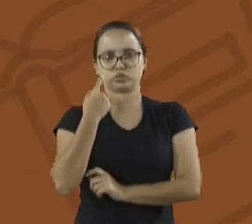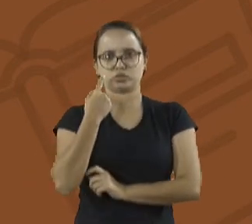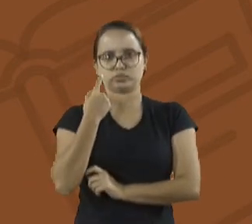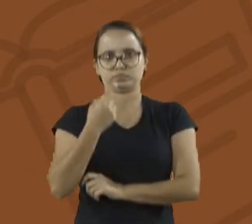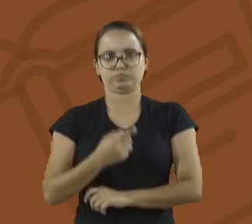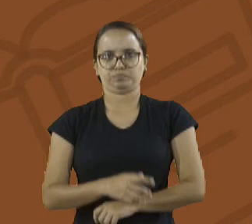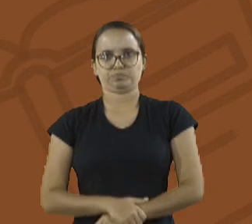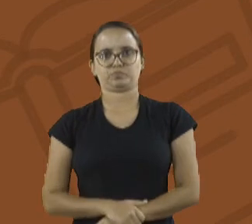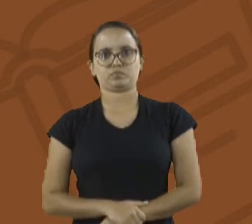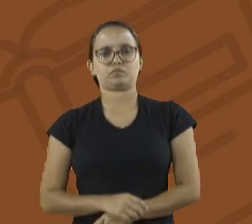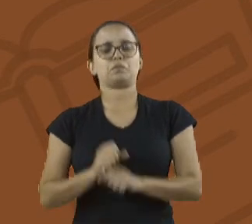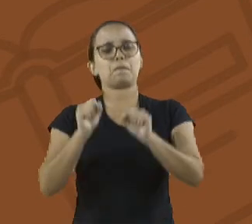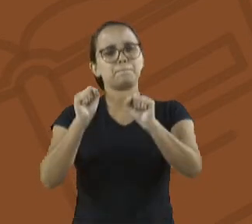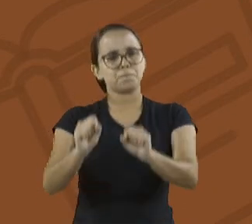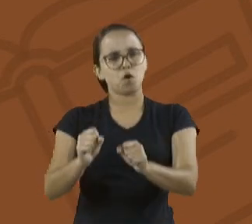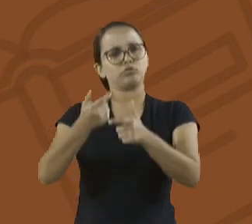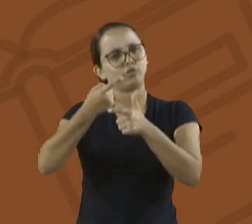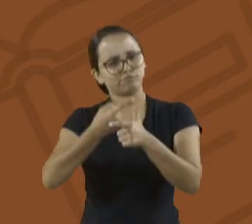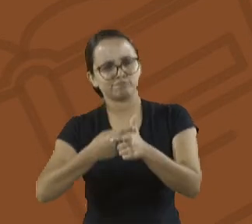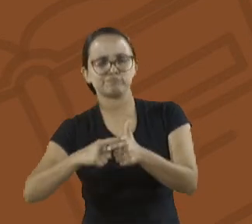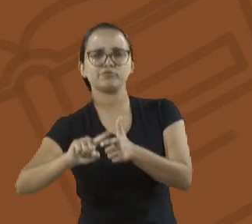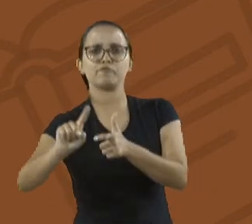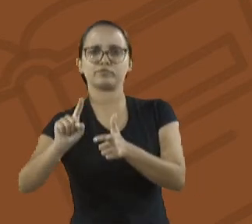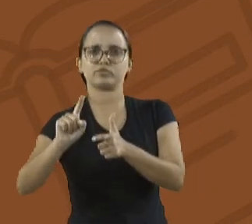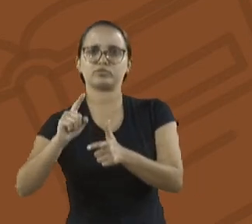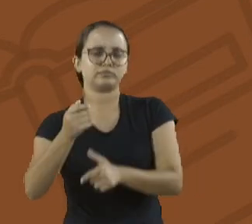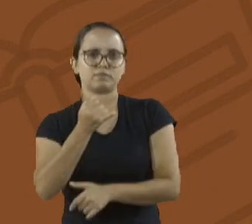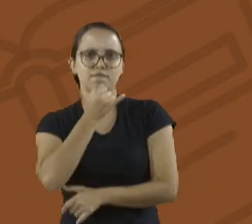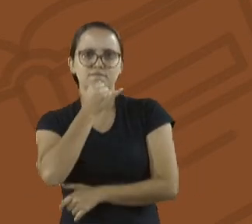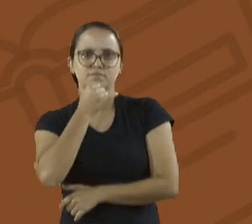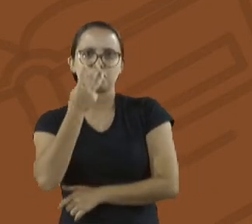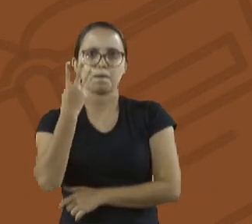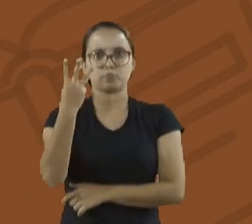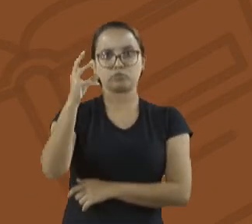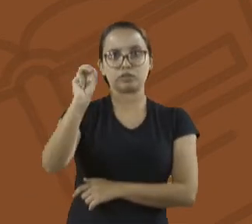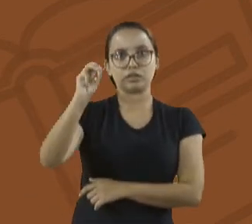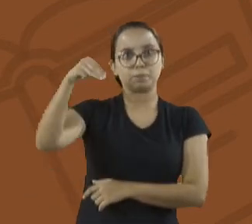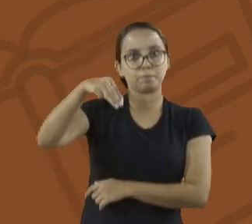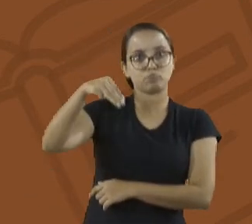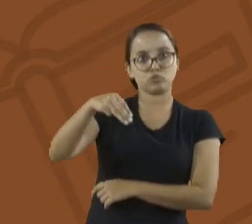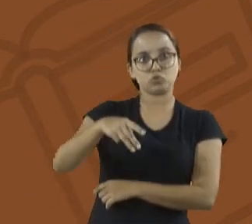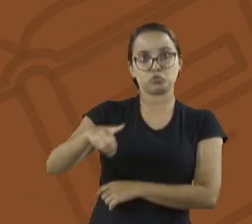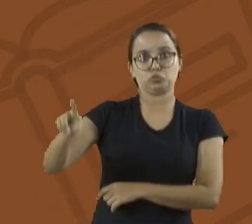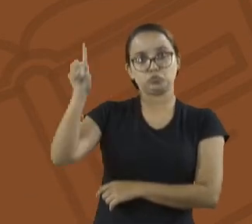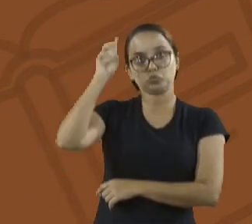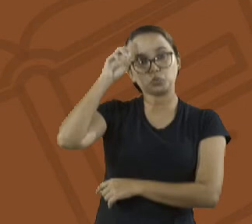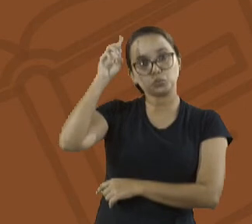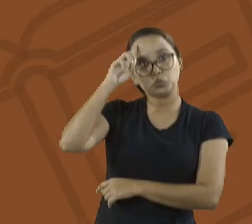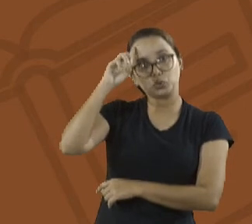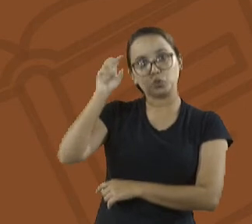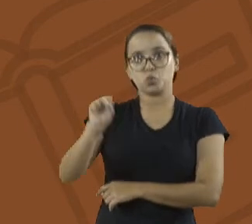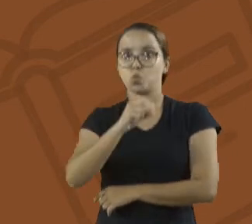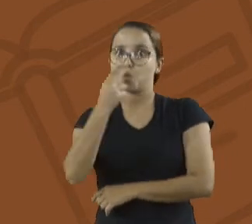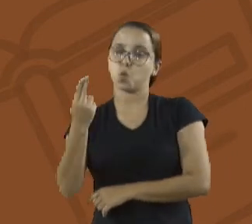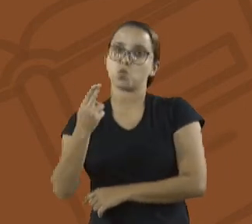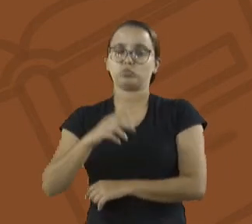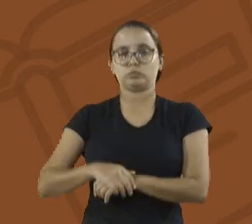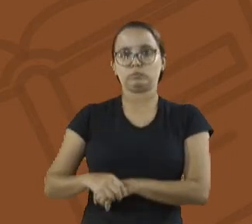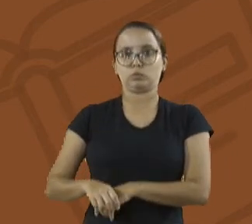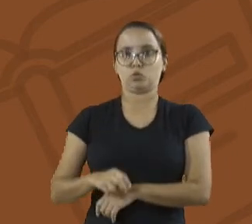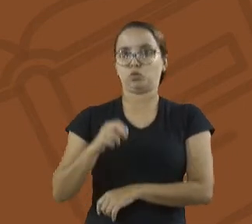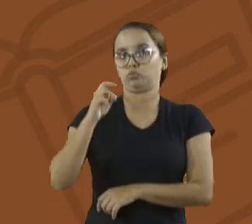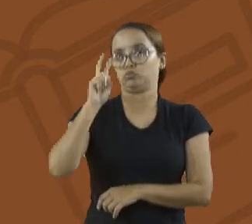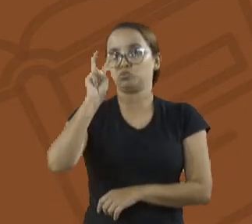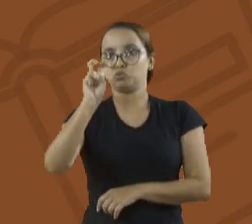fragmentar essas 2 horas e meia. Pode ser 30 minutos diários por 5 dias, né? Podem ser